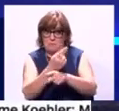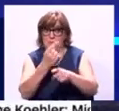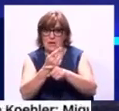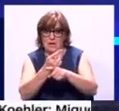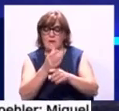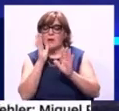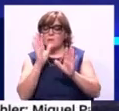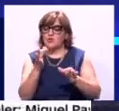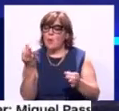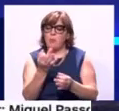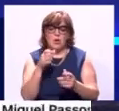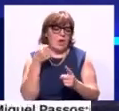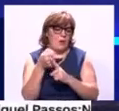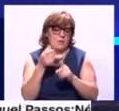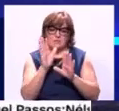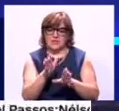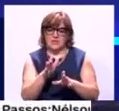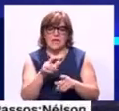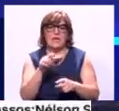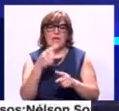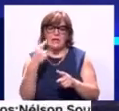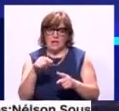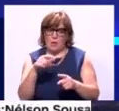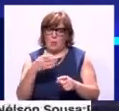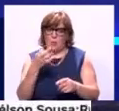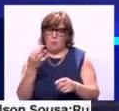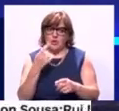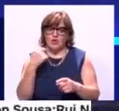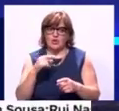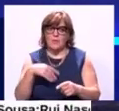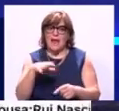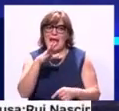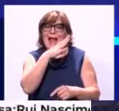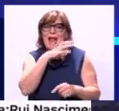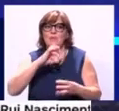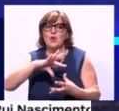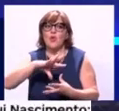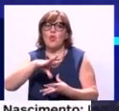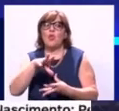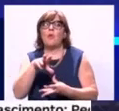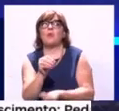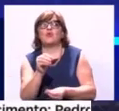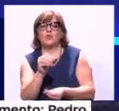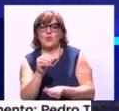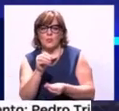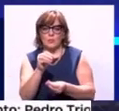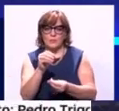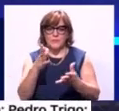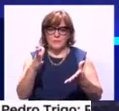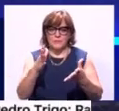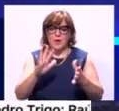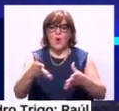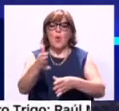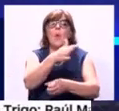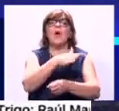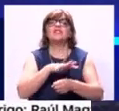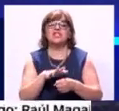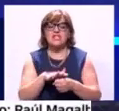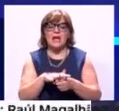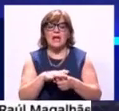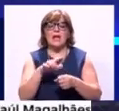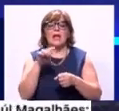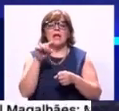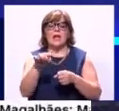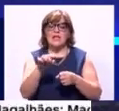mercados, é que o Porto tem que apostar. E o Porto tem um portfólio muito grande. Nós somos campeões do mundo. Onde é que estão